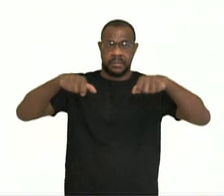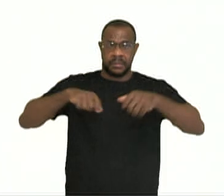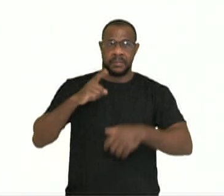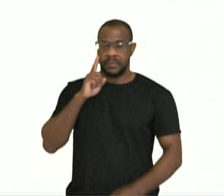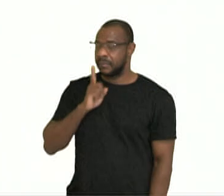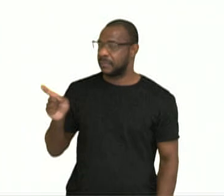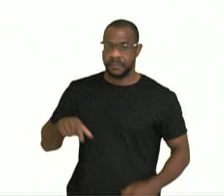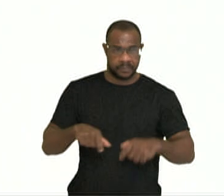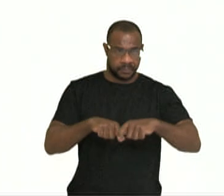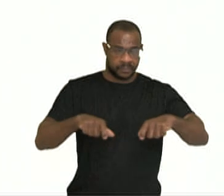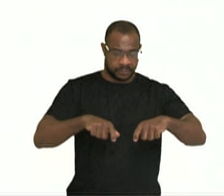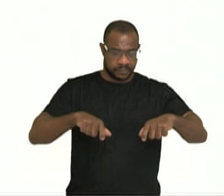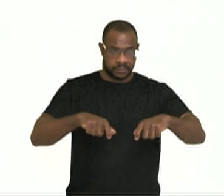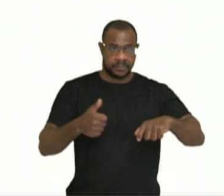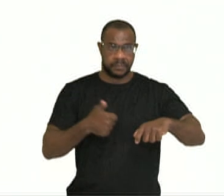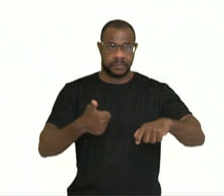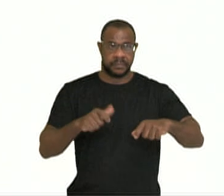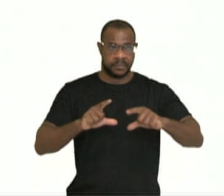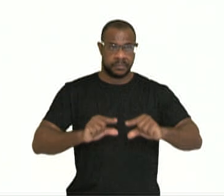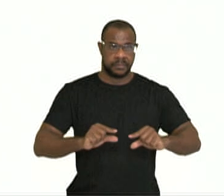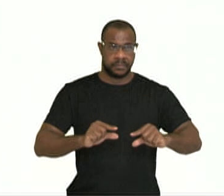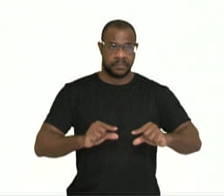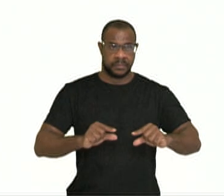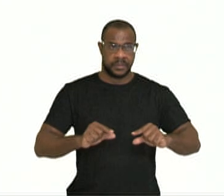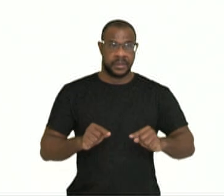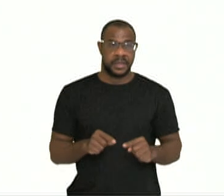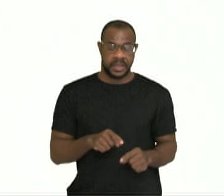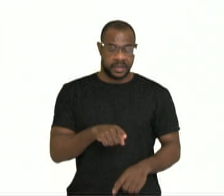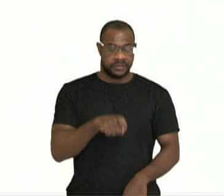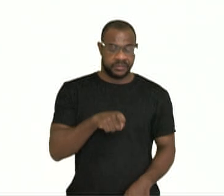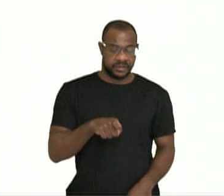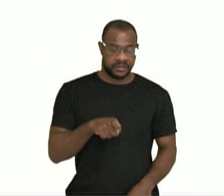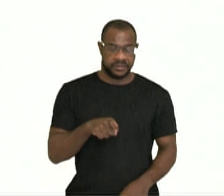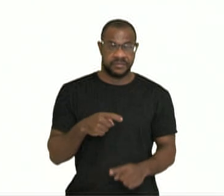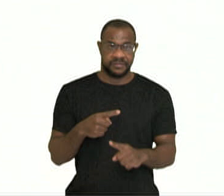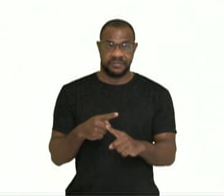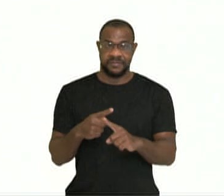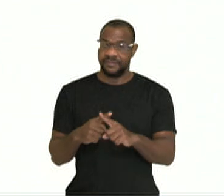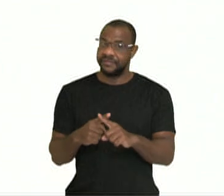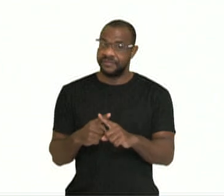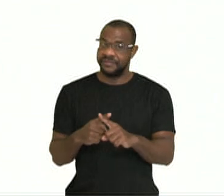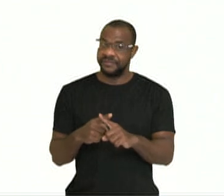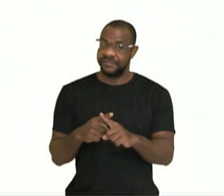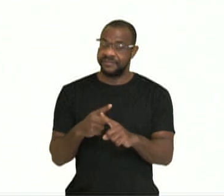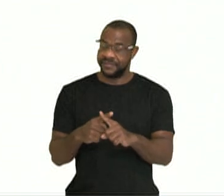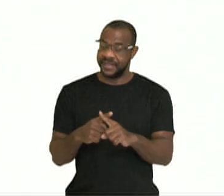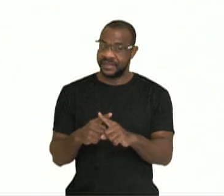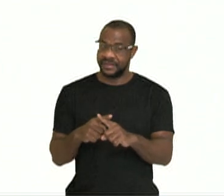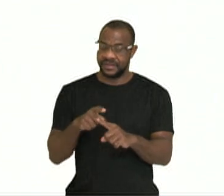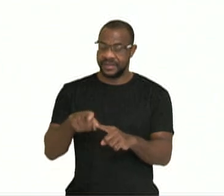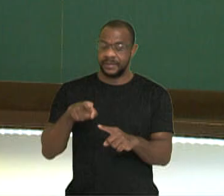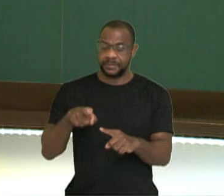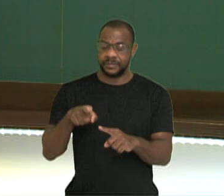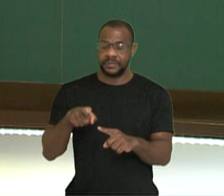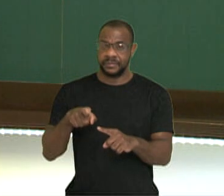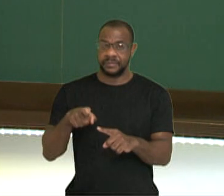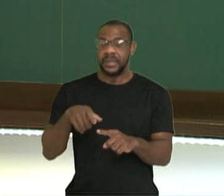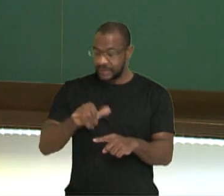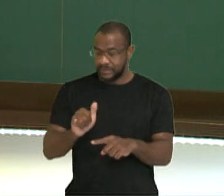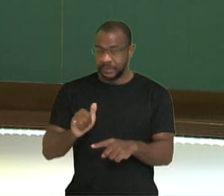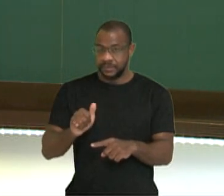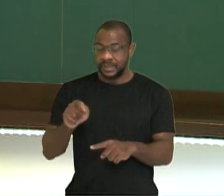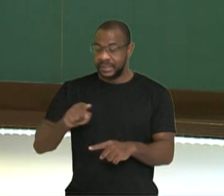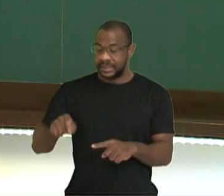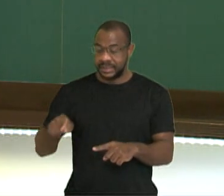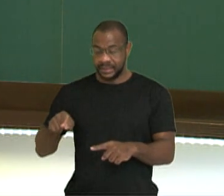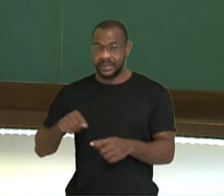A pilha de blocos menor é x vezes y vezes z. Então, x, y, z. A pilha de blocos